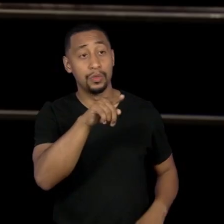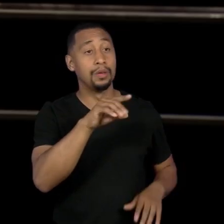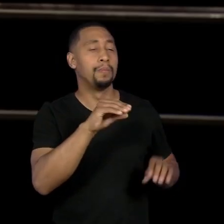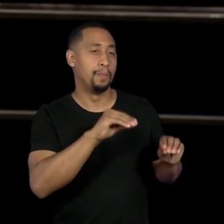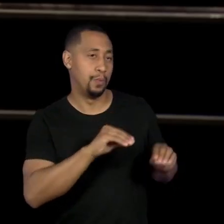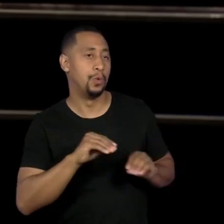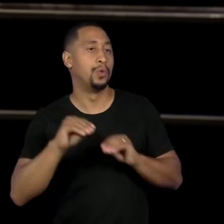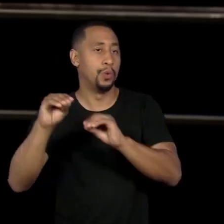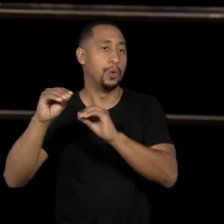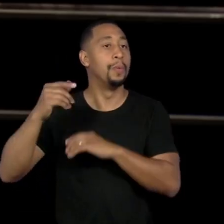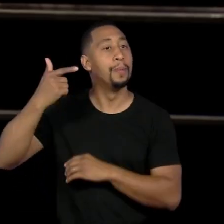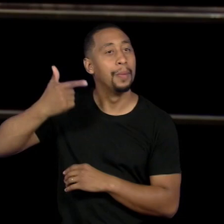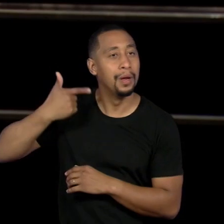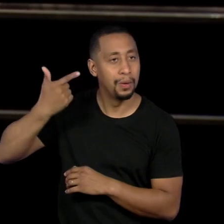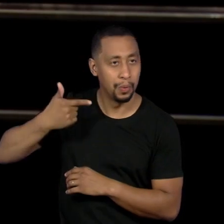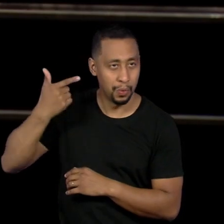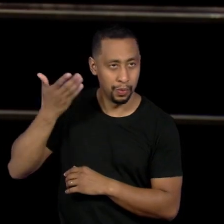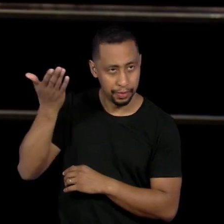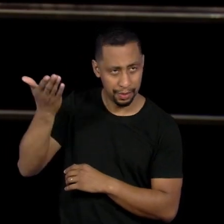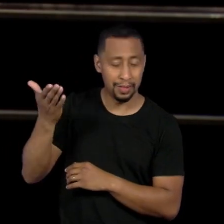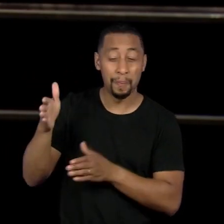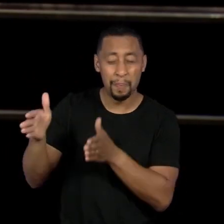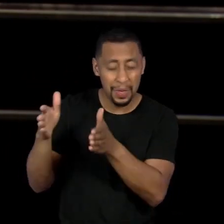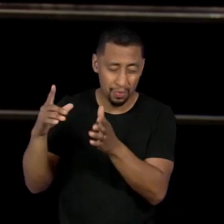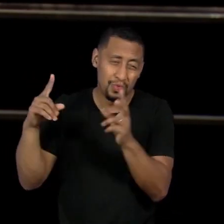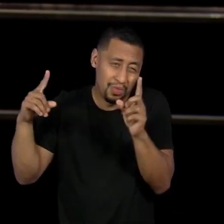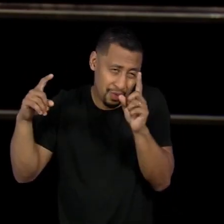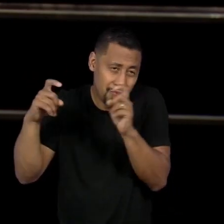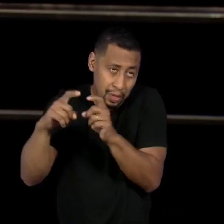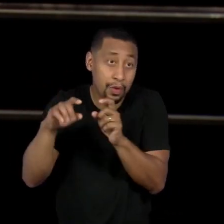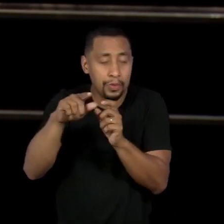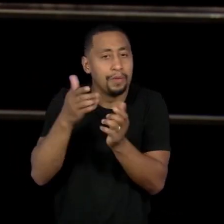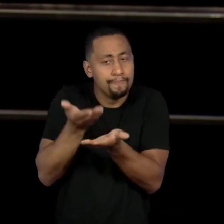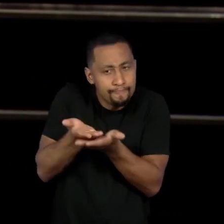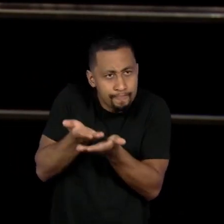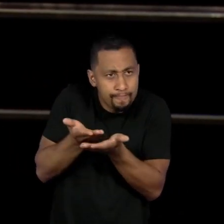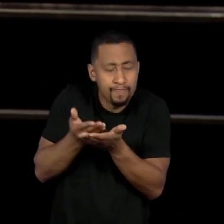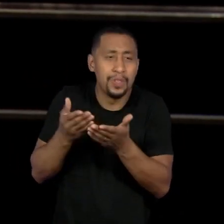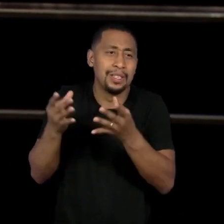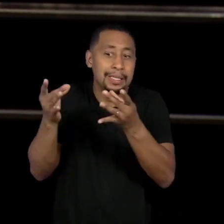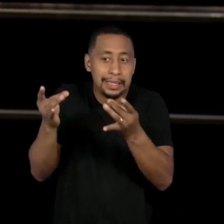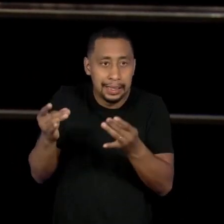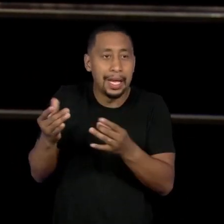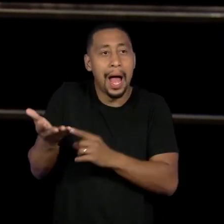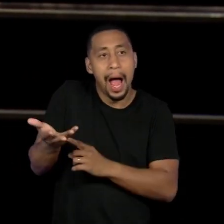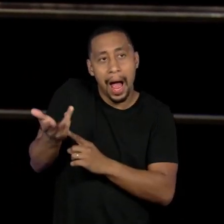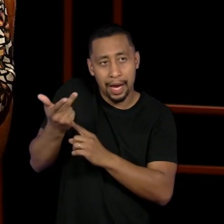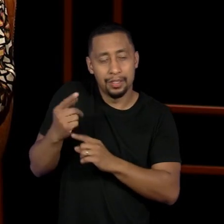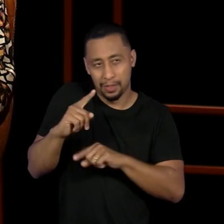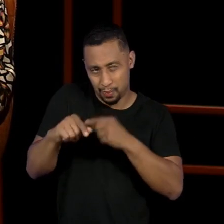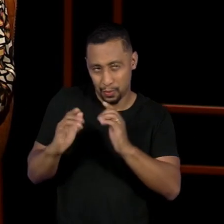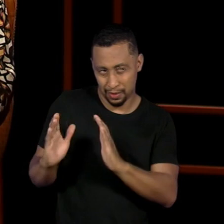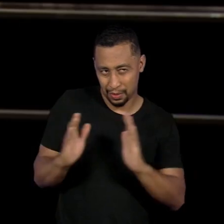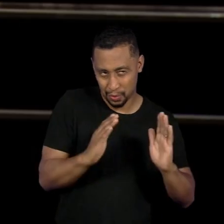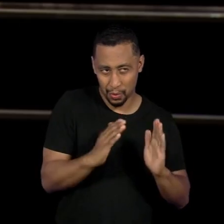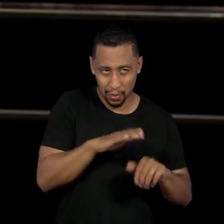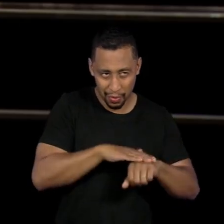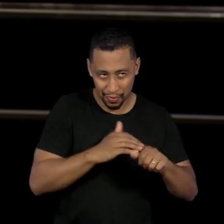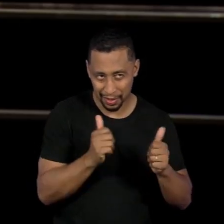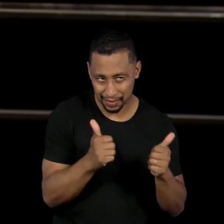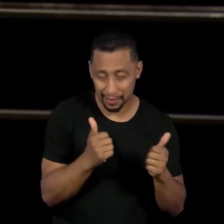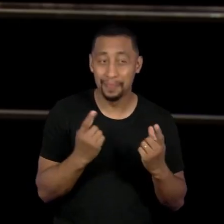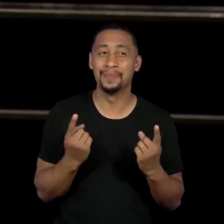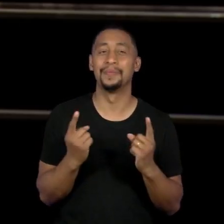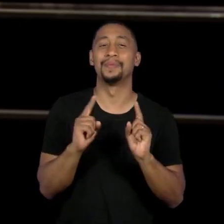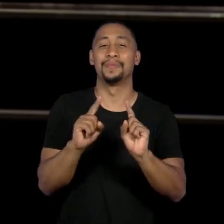difícil e aproveitou para aprofundar o seu envolvimento com as artes. Mas vamos conversar sobre isso no próximo bloco? A gente volta já